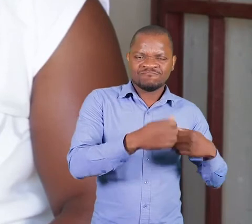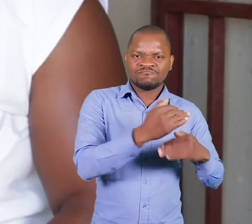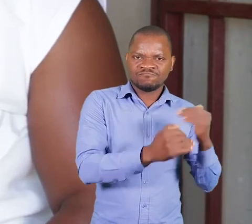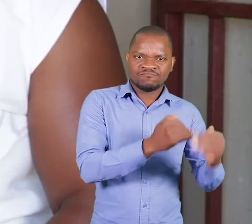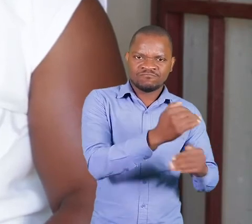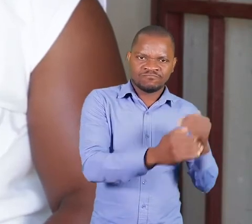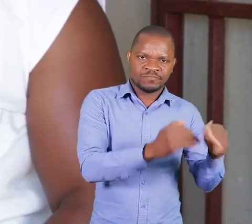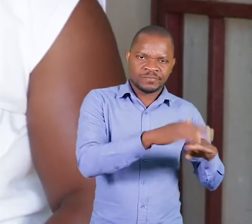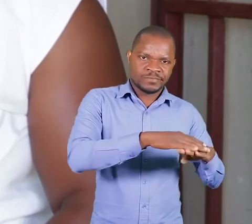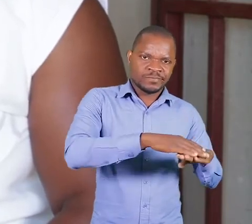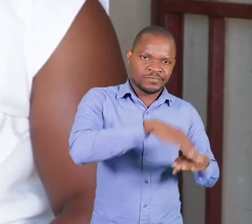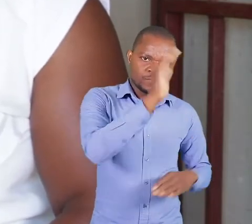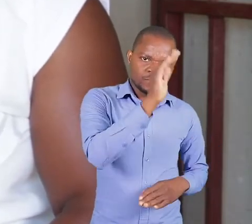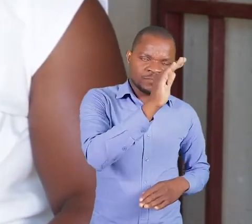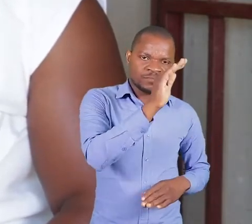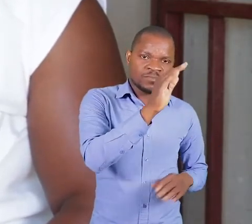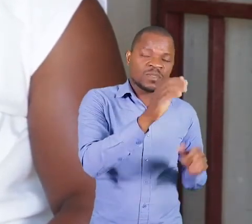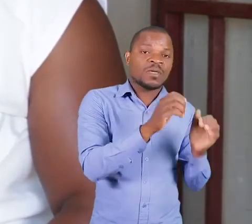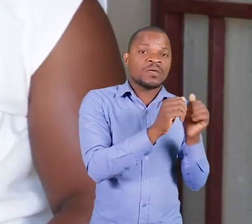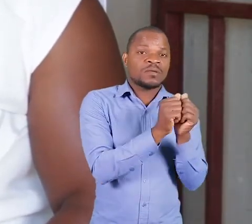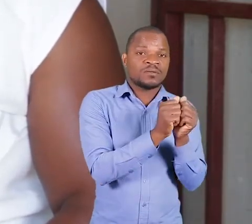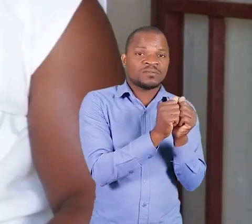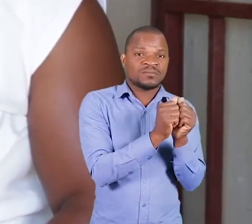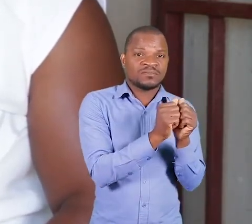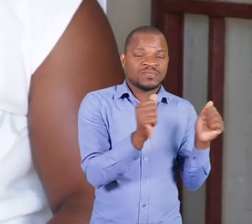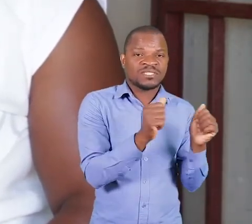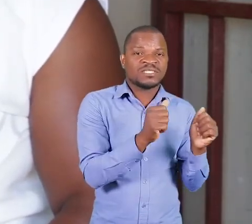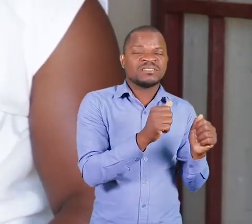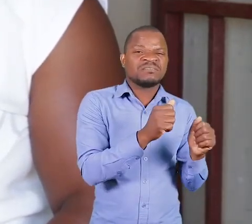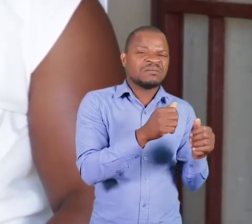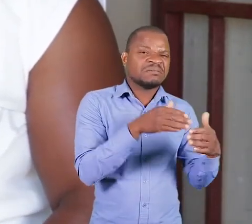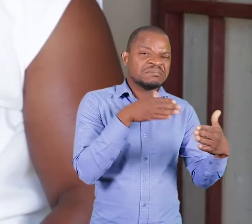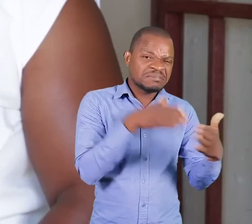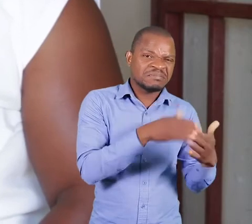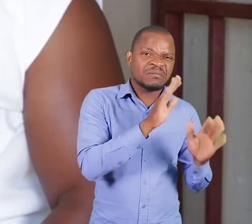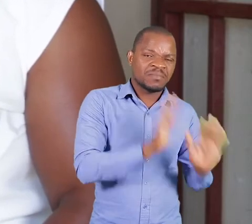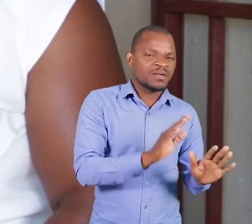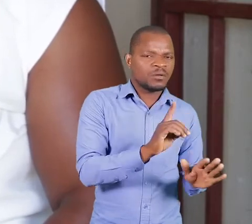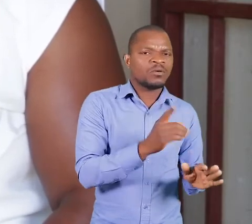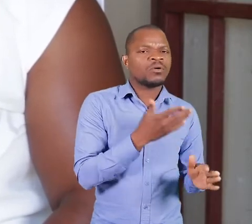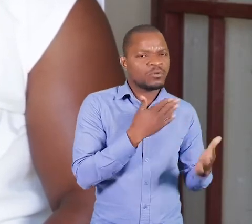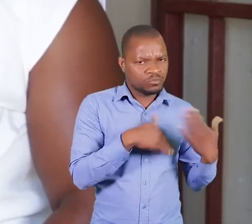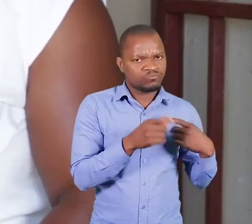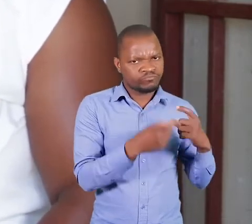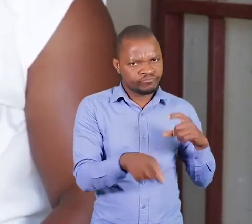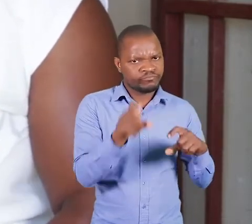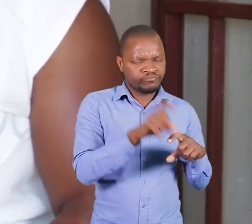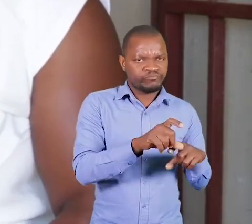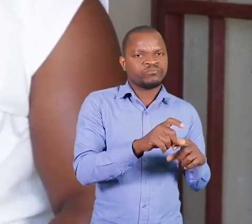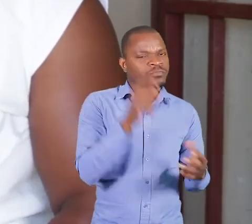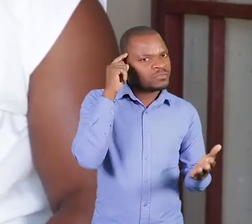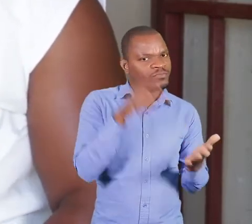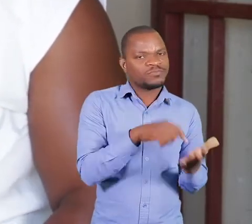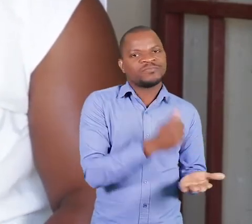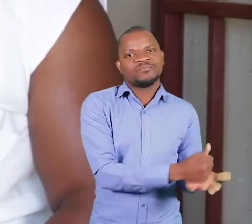negócio, fazer crescer o meu negócio. Eu não queria ultimar aqui, queria fazer mais